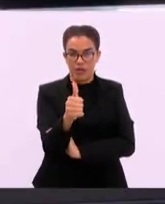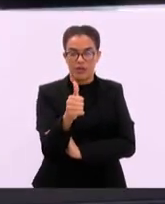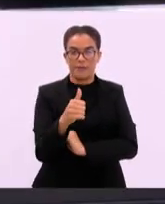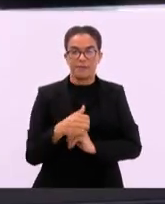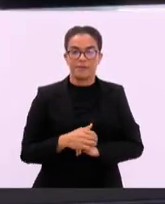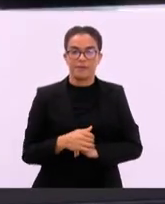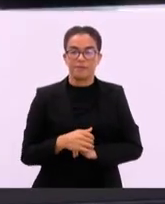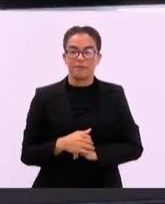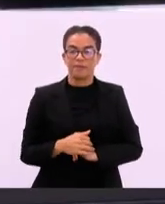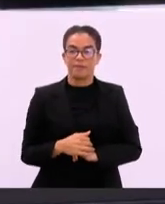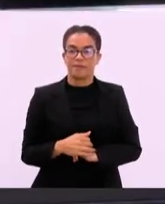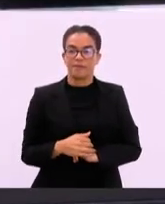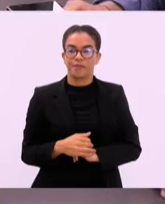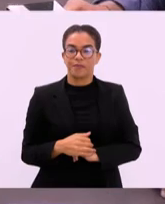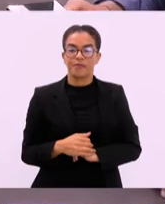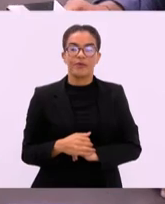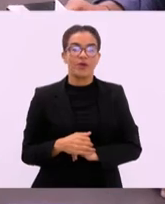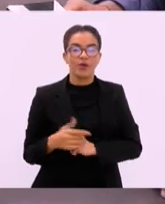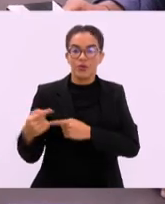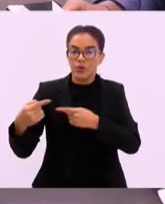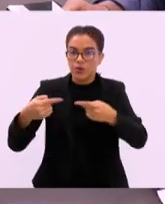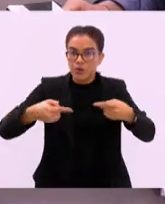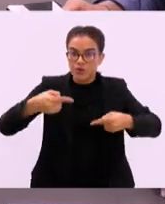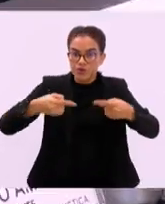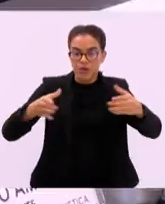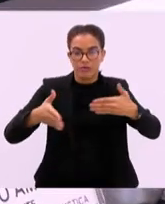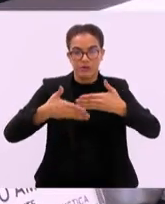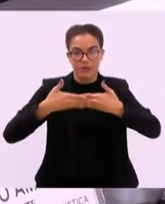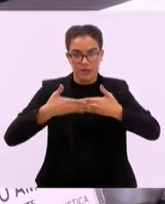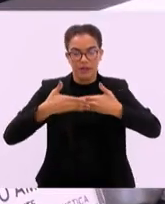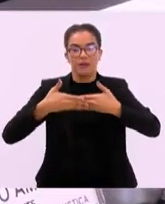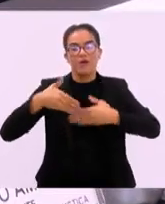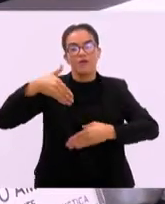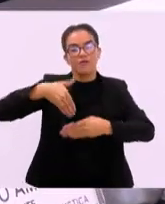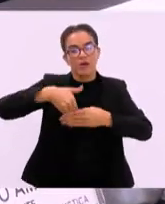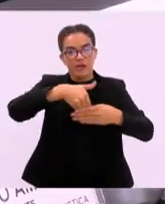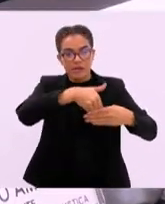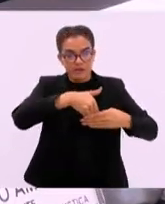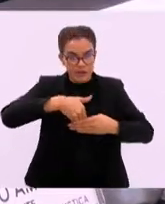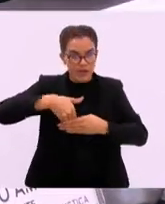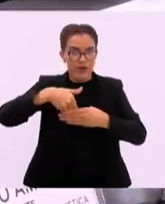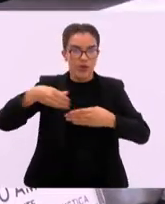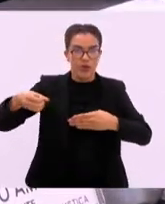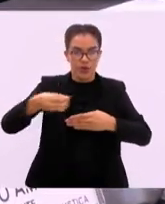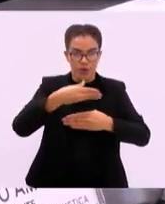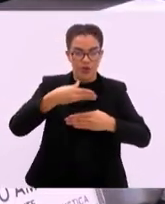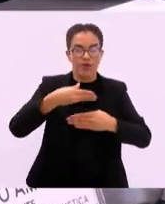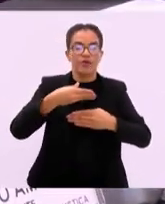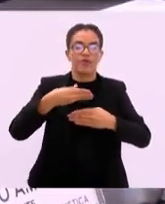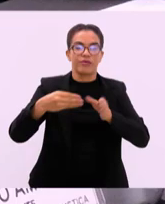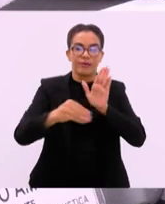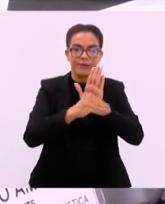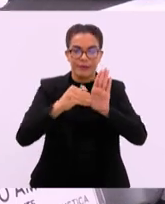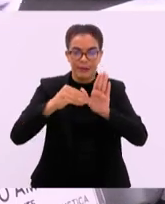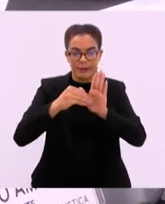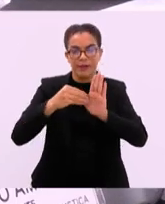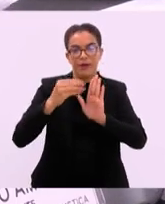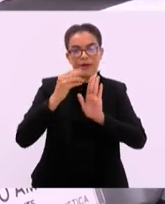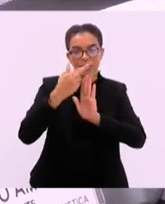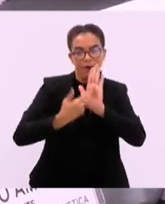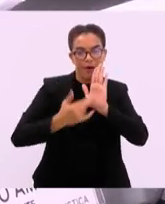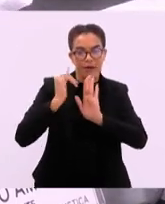imóvel. Não havendo quem queira discutir, encerrada a discussão, em votação o parecer do novo relator, senhores que aprovam, permaneçam como